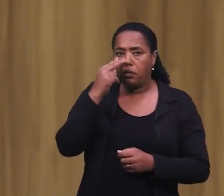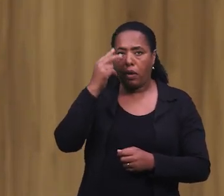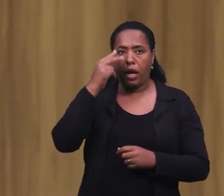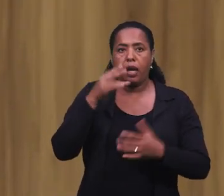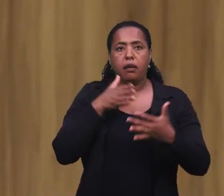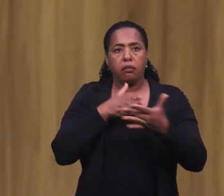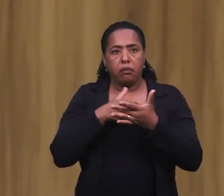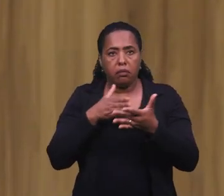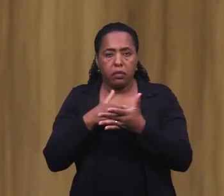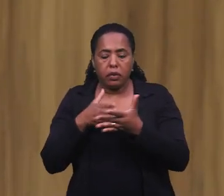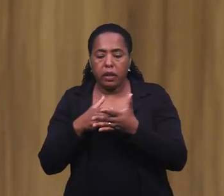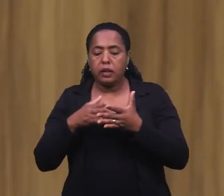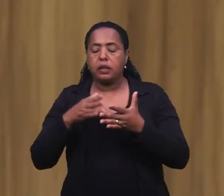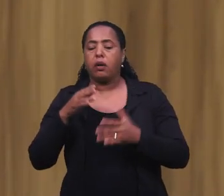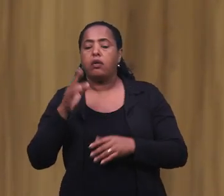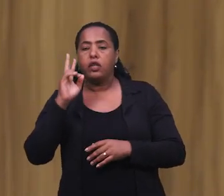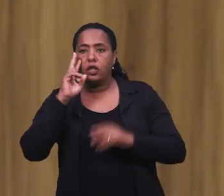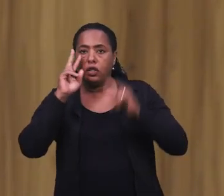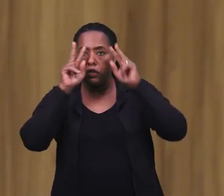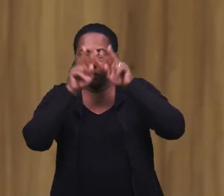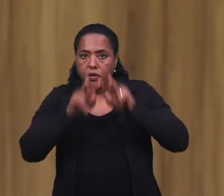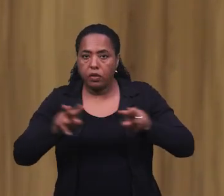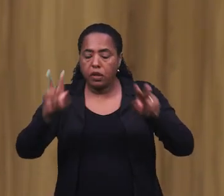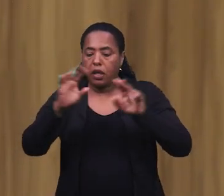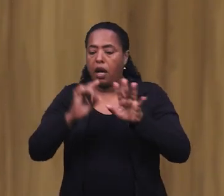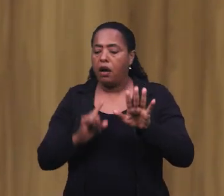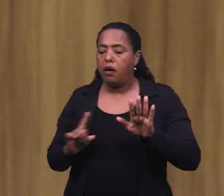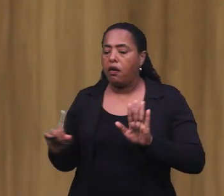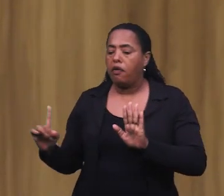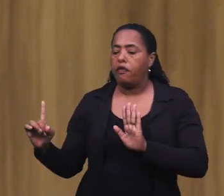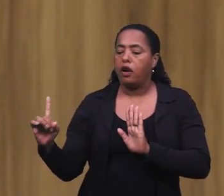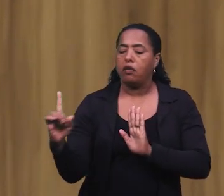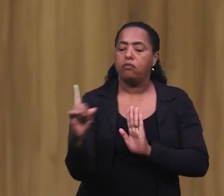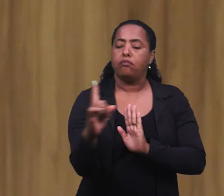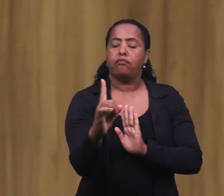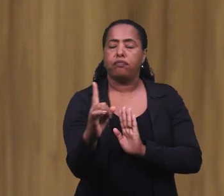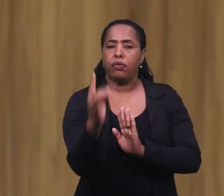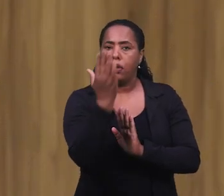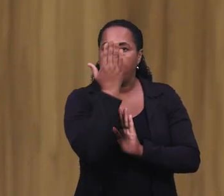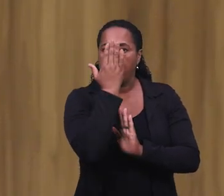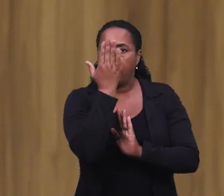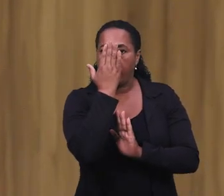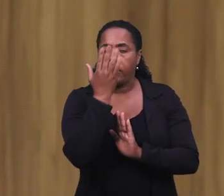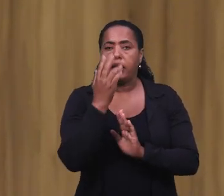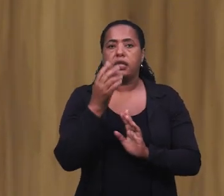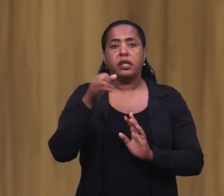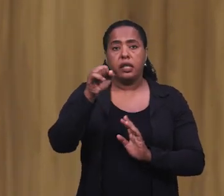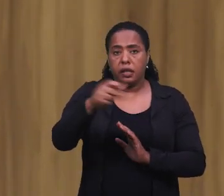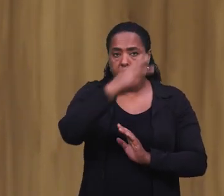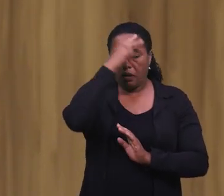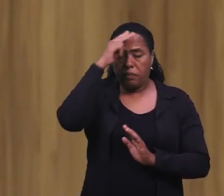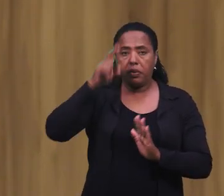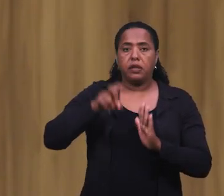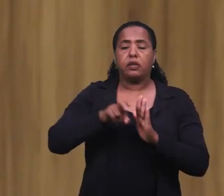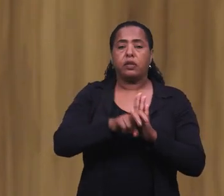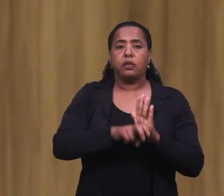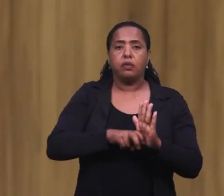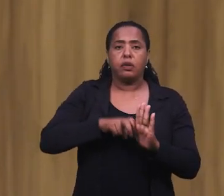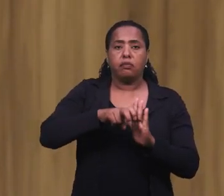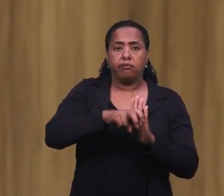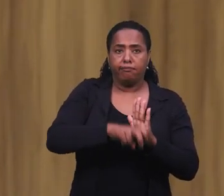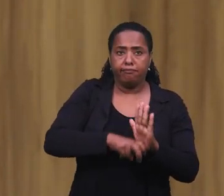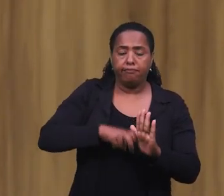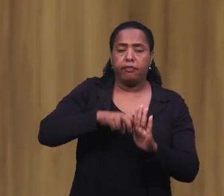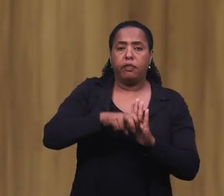locomover, nós vamos providenciar um lugar específico para ele. Então, ele é acolhido ali nessa condição, mas